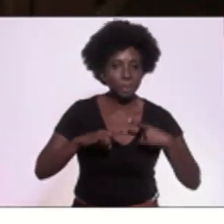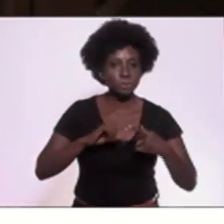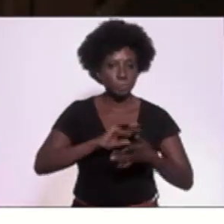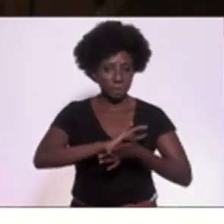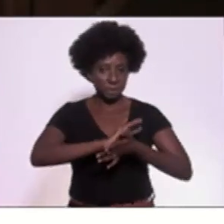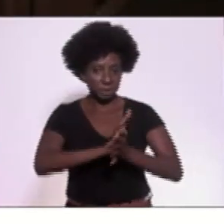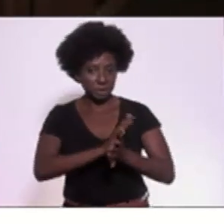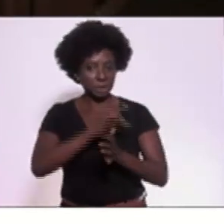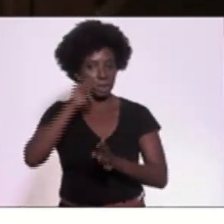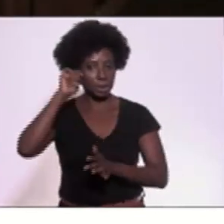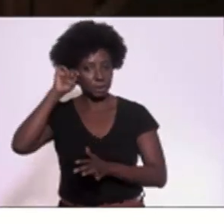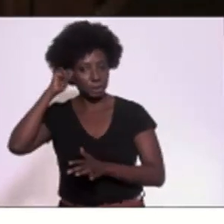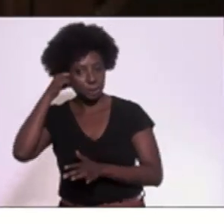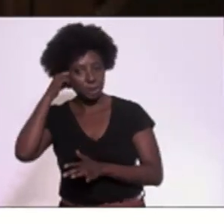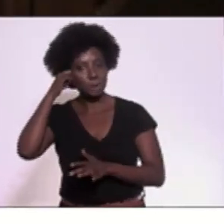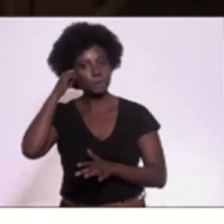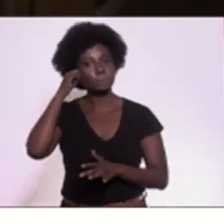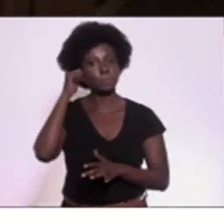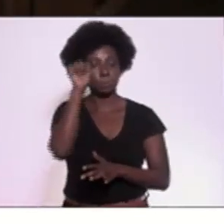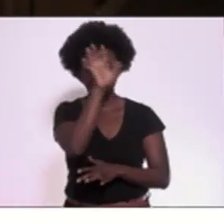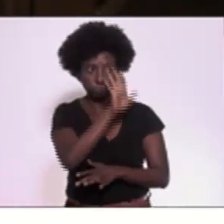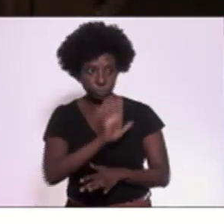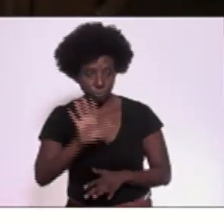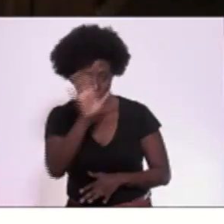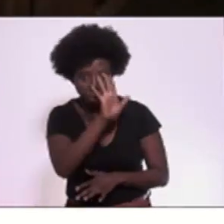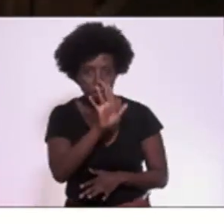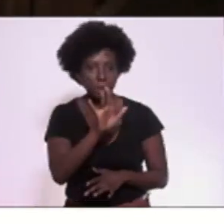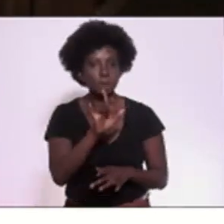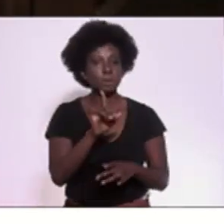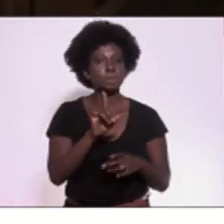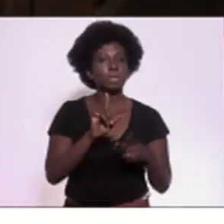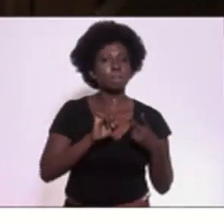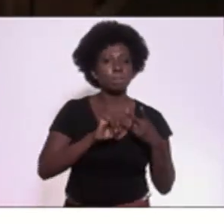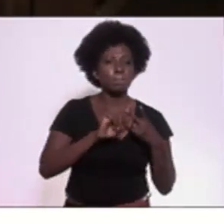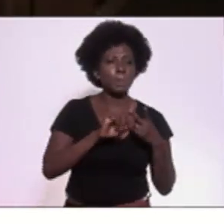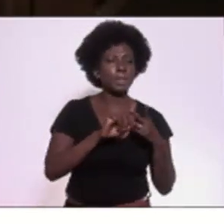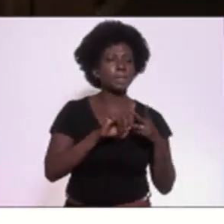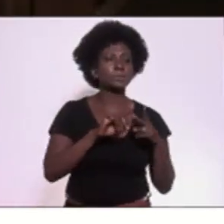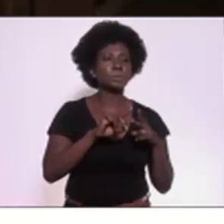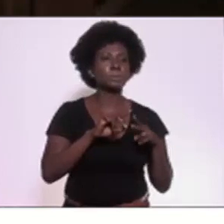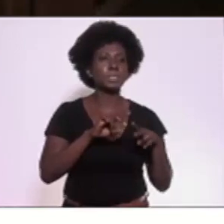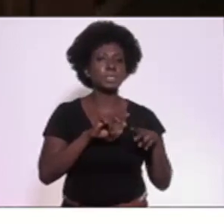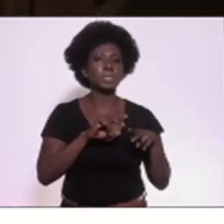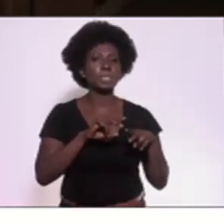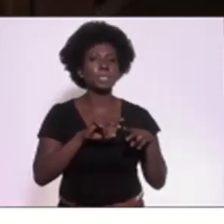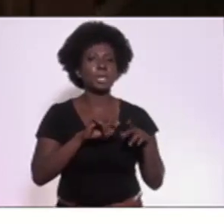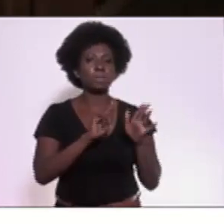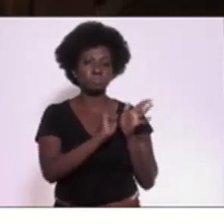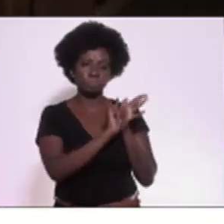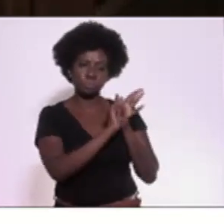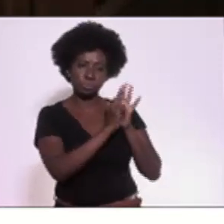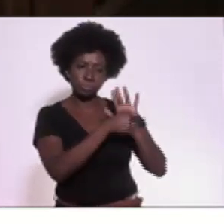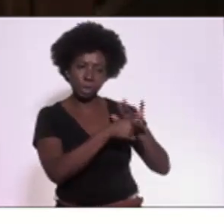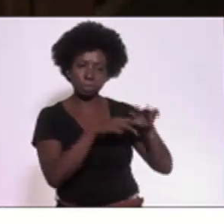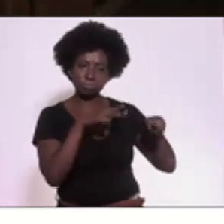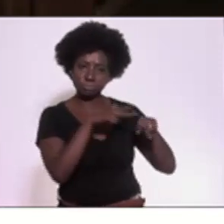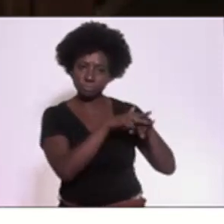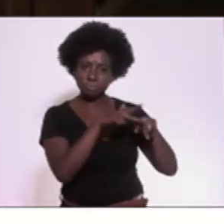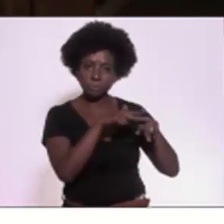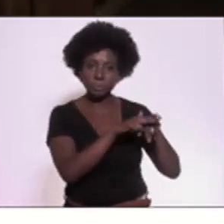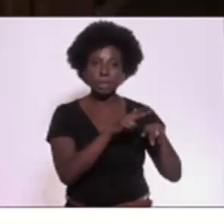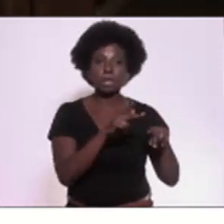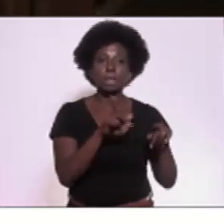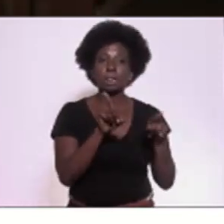institucional, sobre as questões relacionadas a gênero, mas também o quanto que a política se